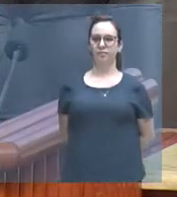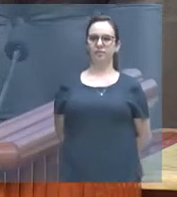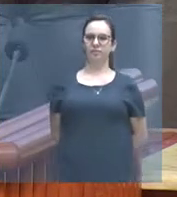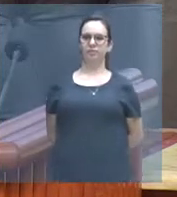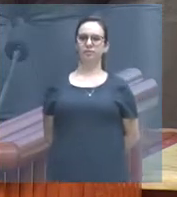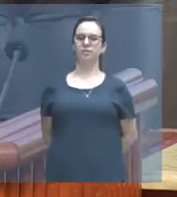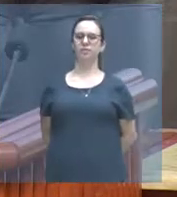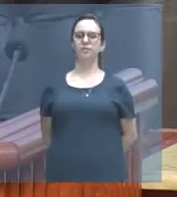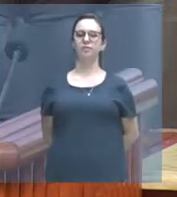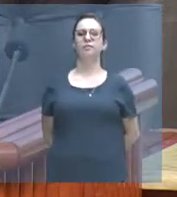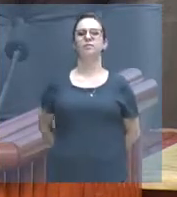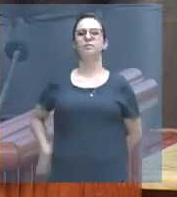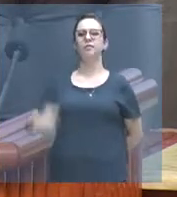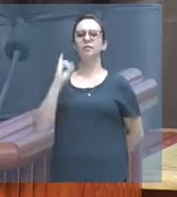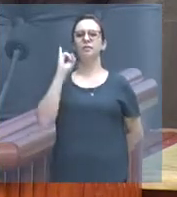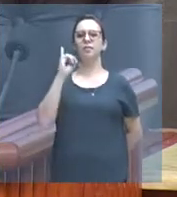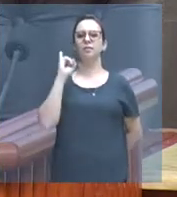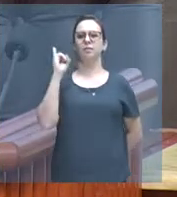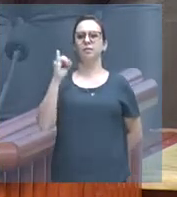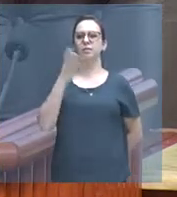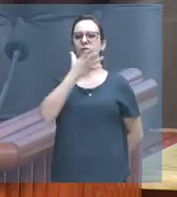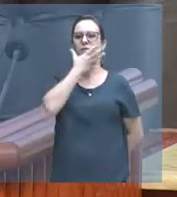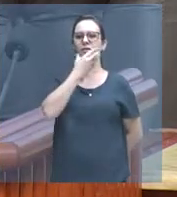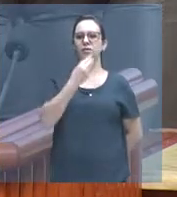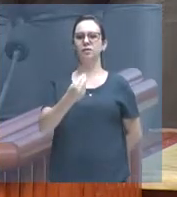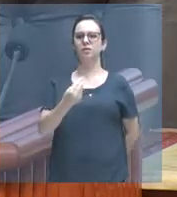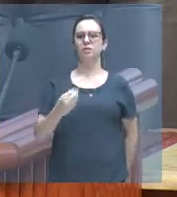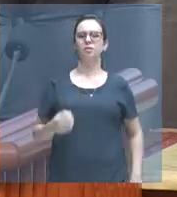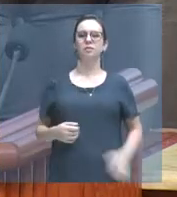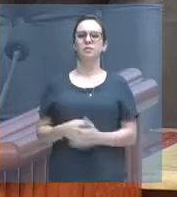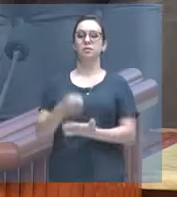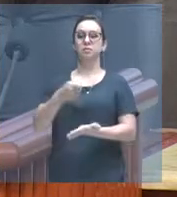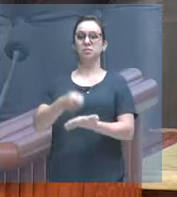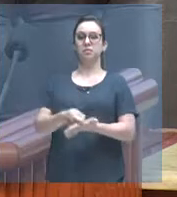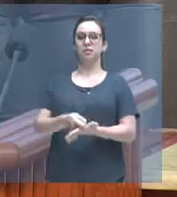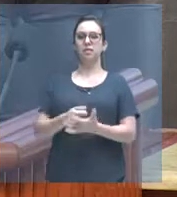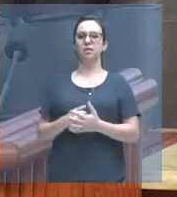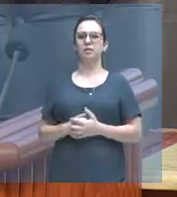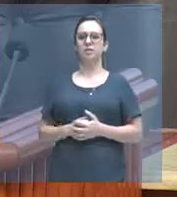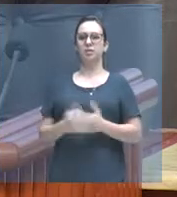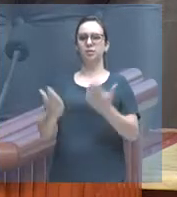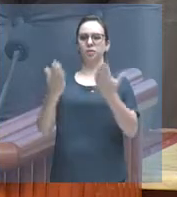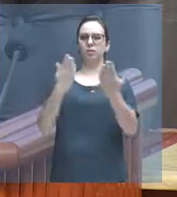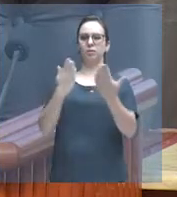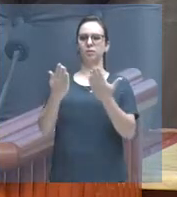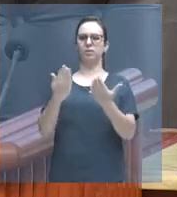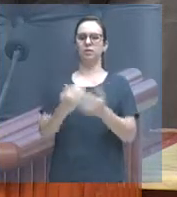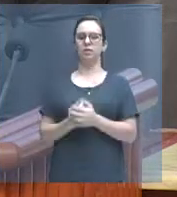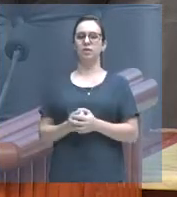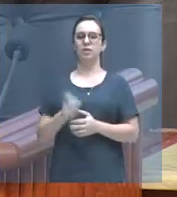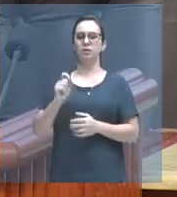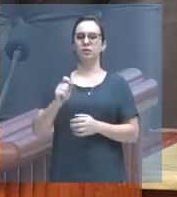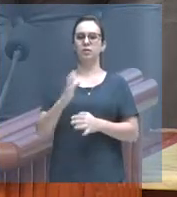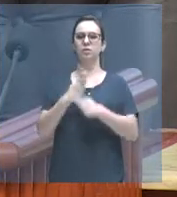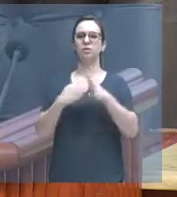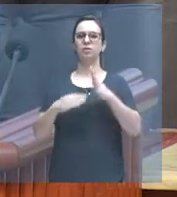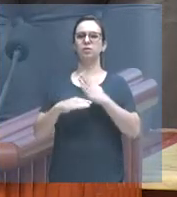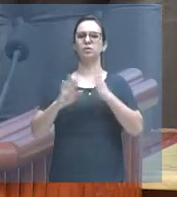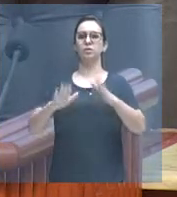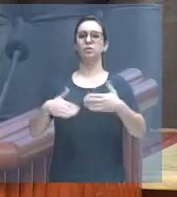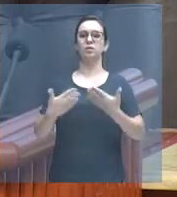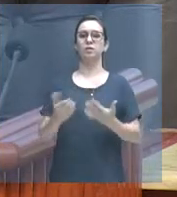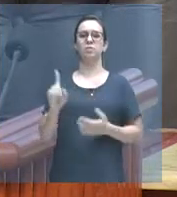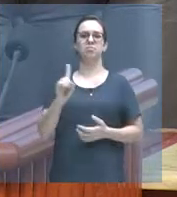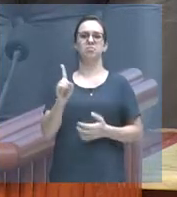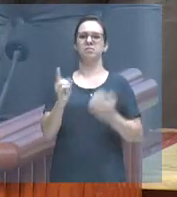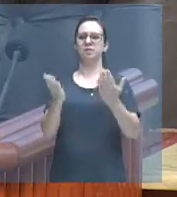O valor de um homem deve se medir pelo que ele dá e não pelo que ele recebe.